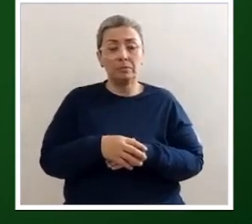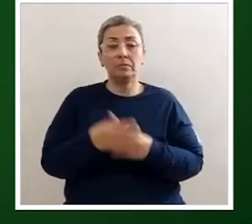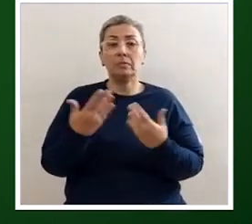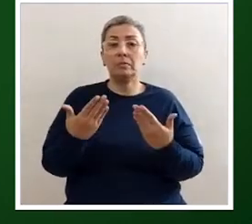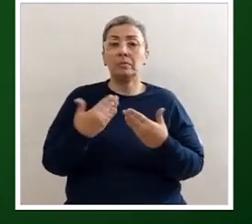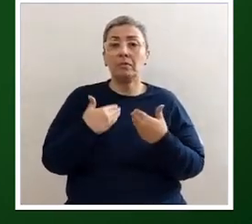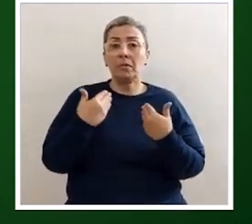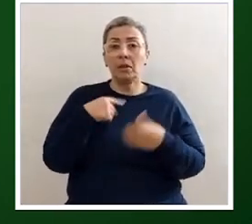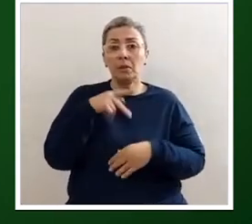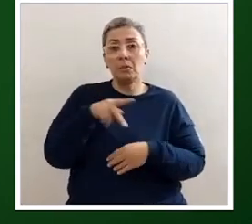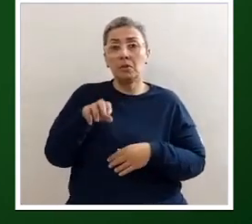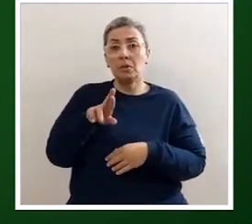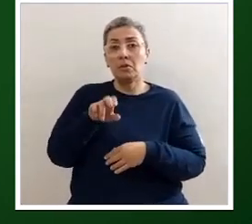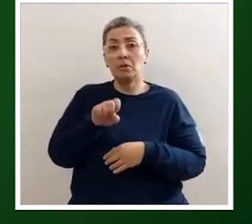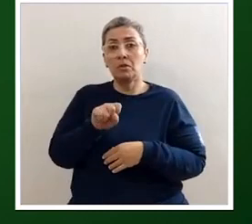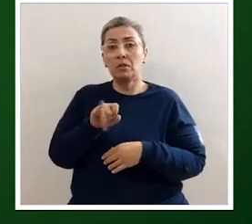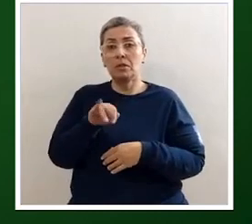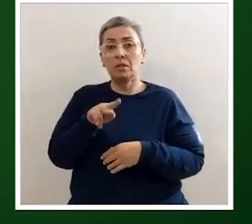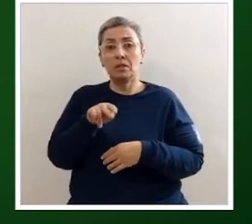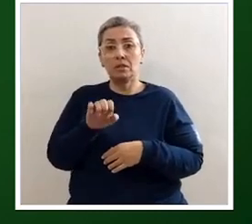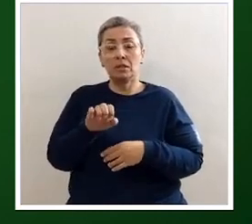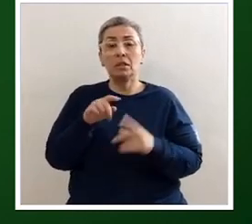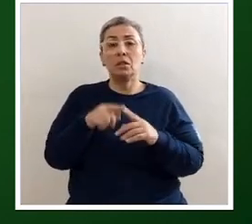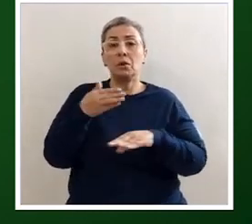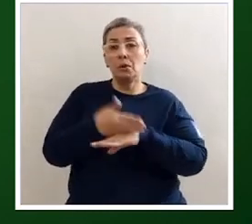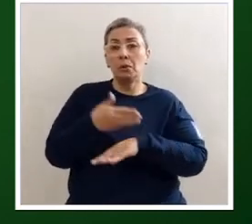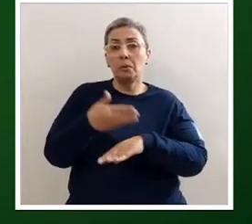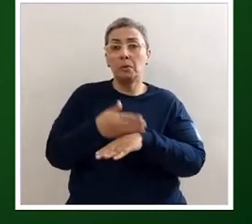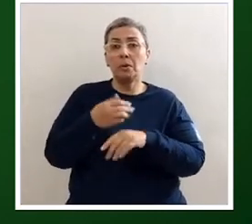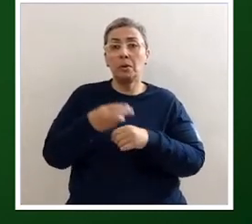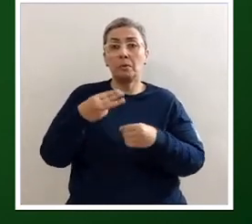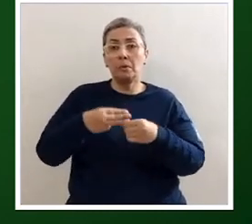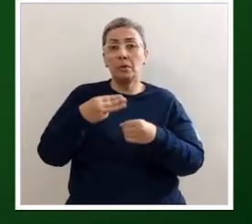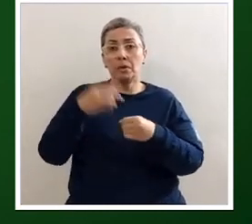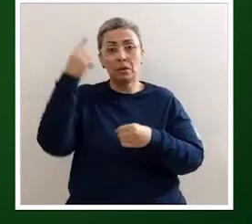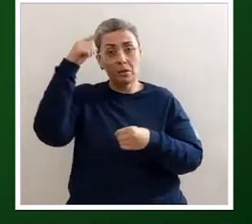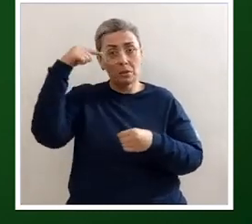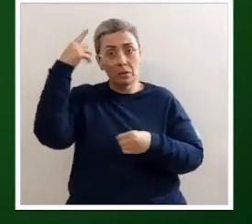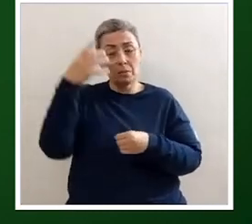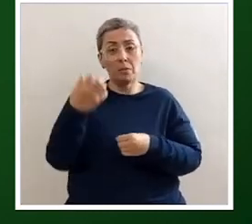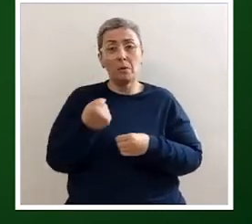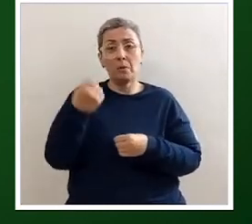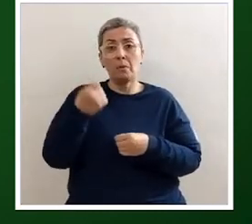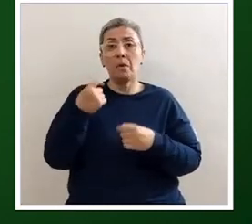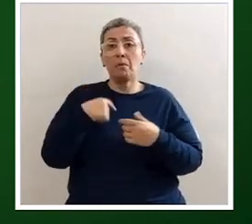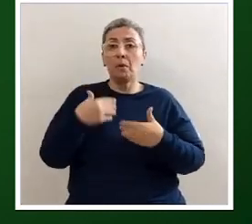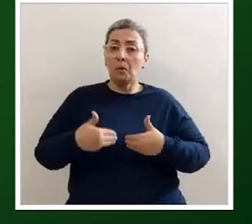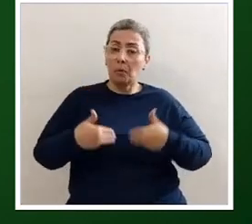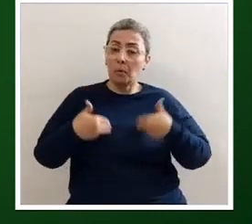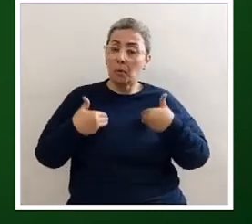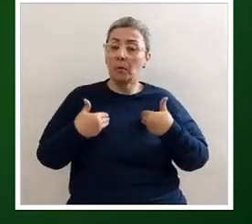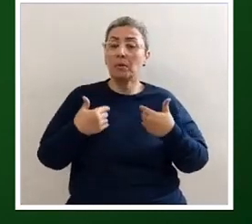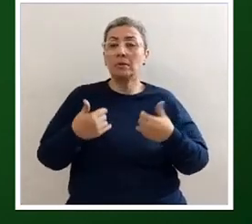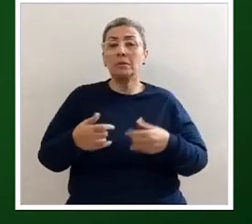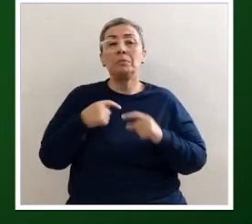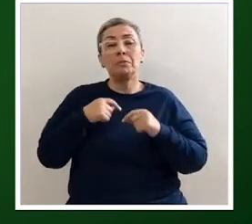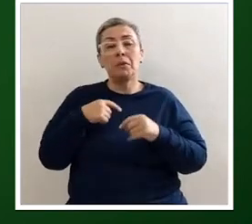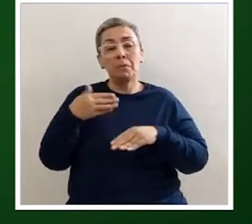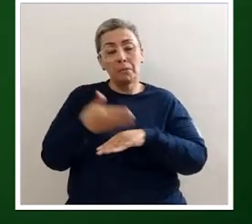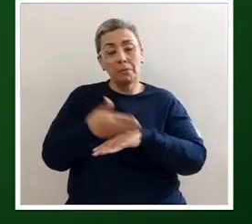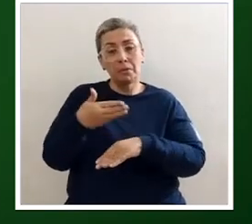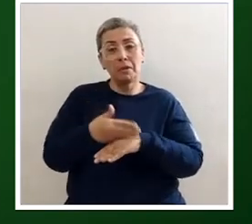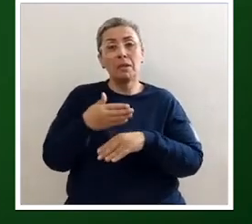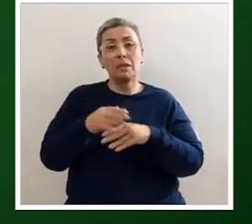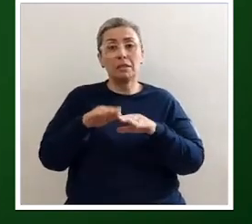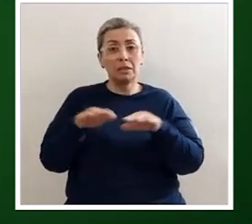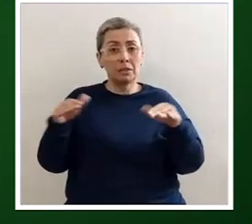eu sou a professora Rosiane participo pelo Município de Santa Branca É uma honra participar né